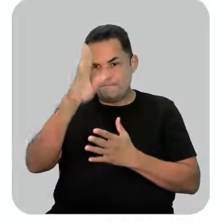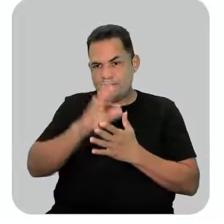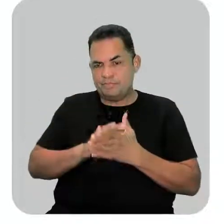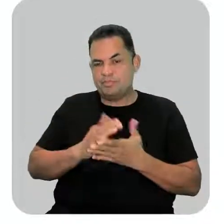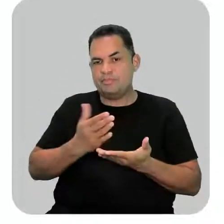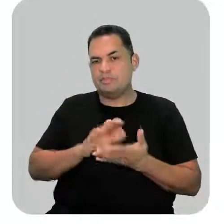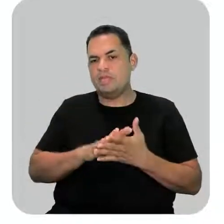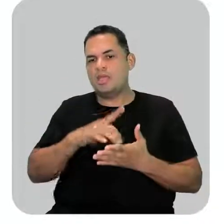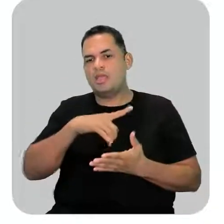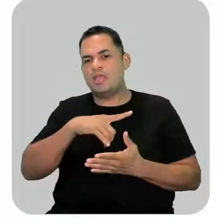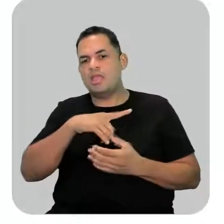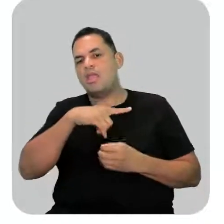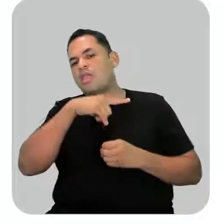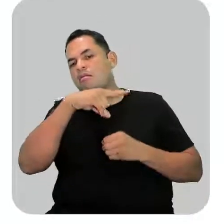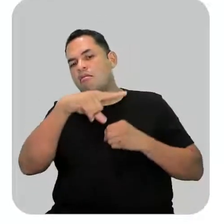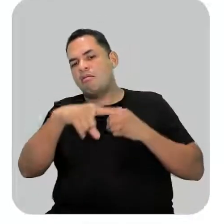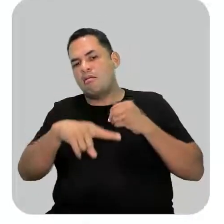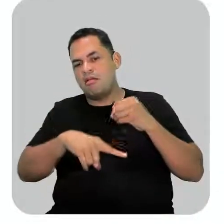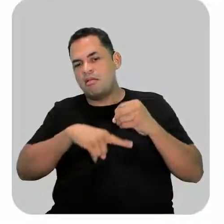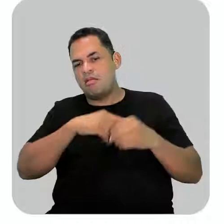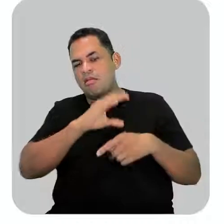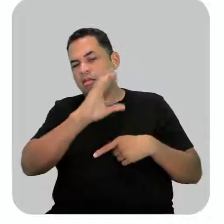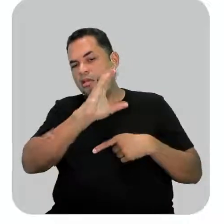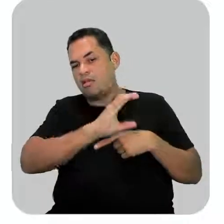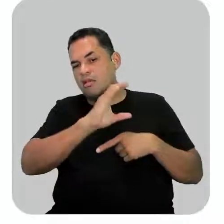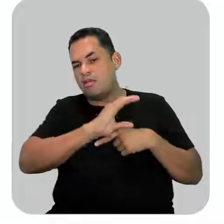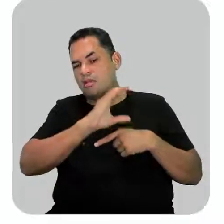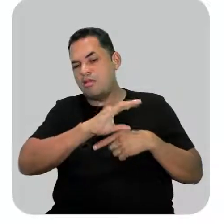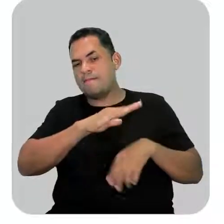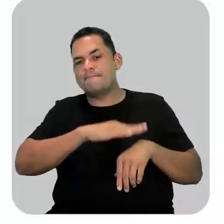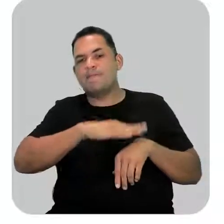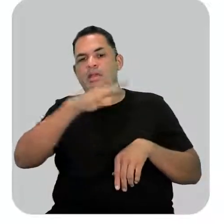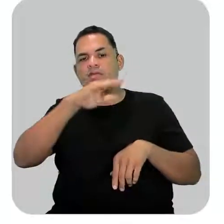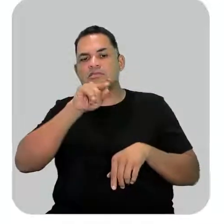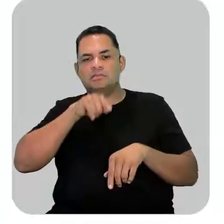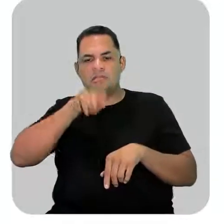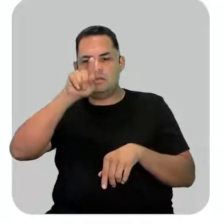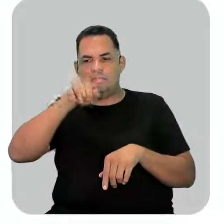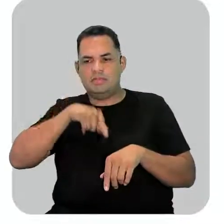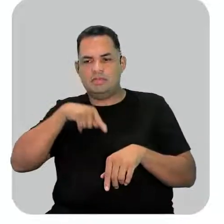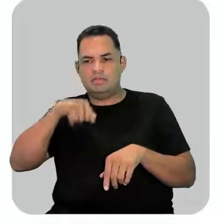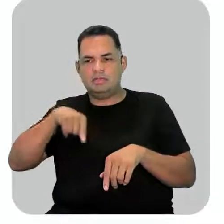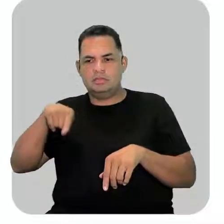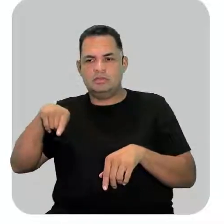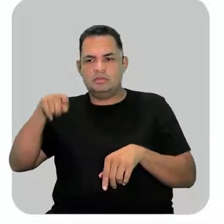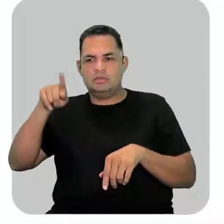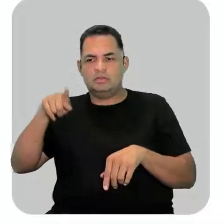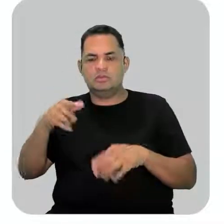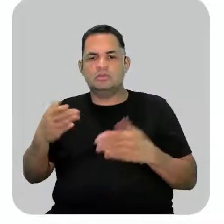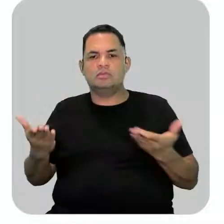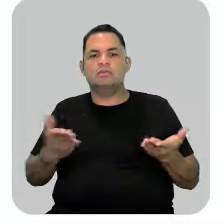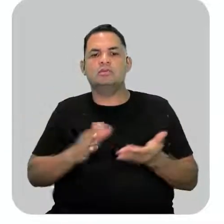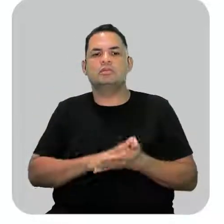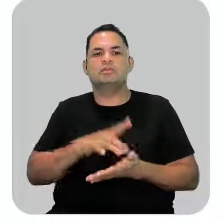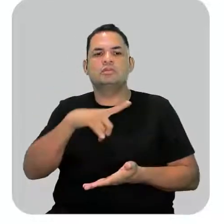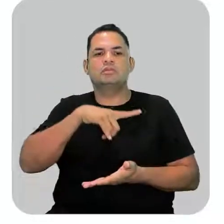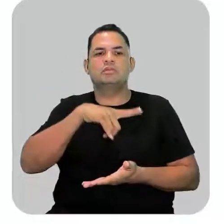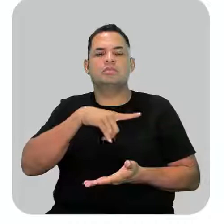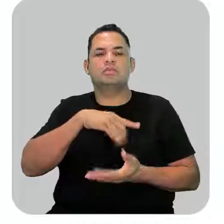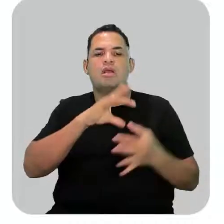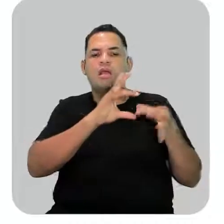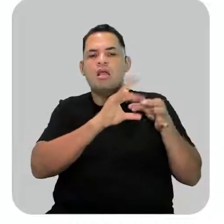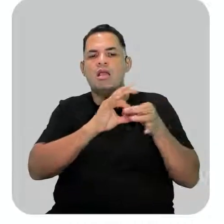sequência de átomos de carbonos e maior quantidade de ramificações. Então, aqui, ó, eu vou ter como